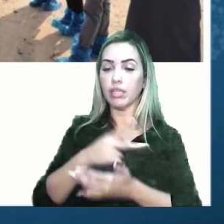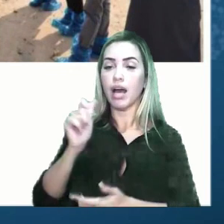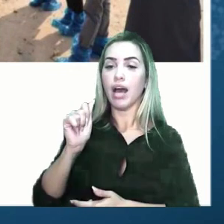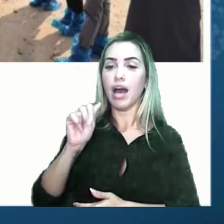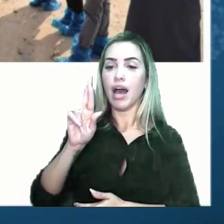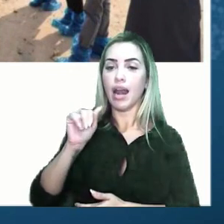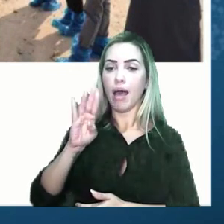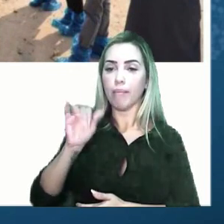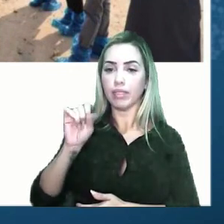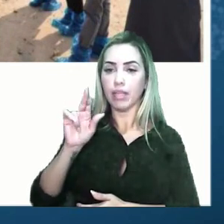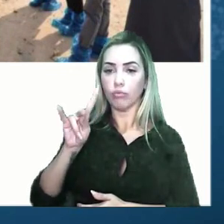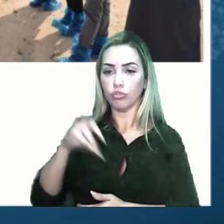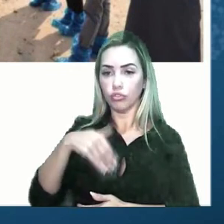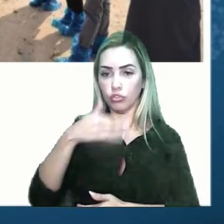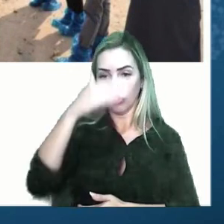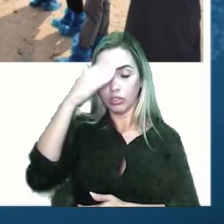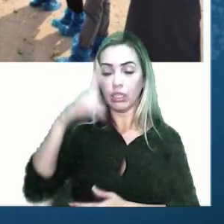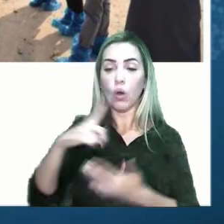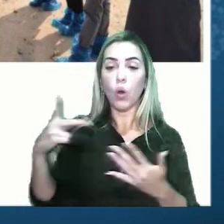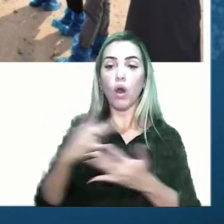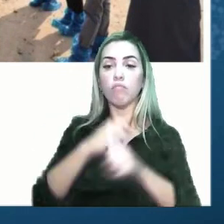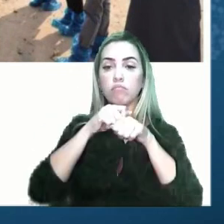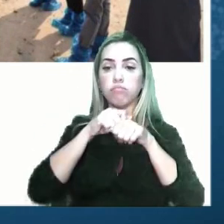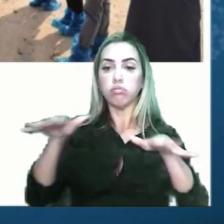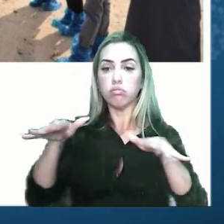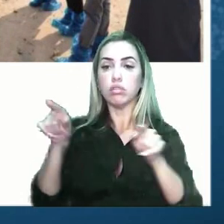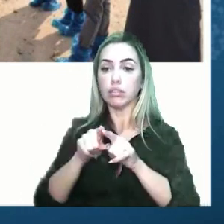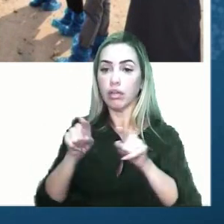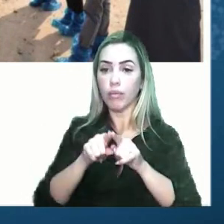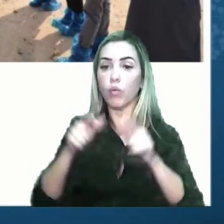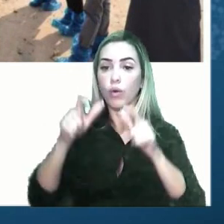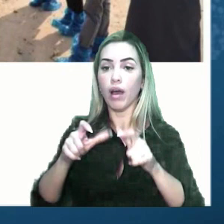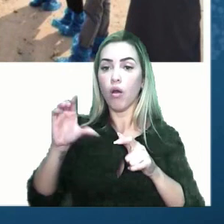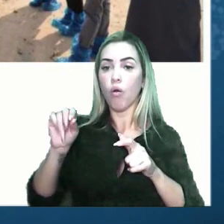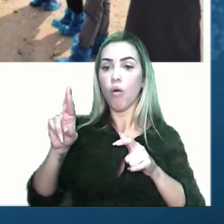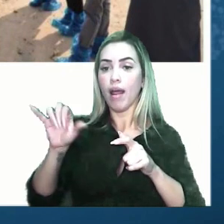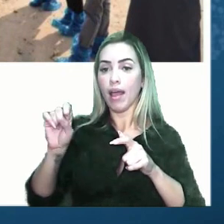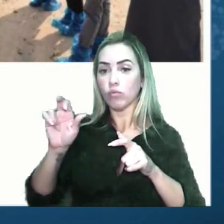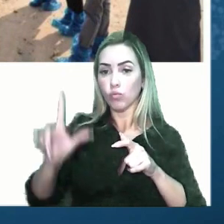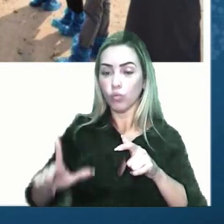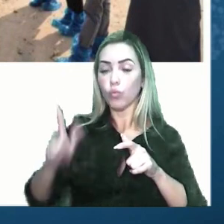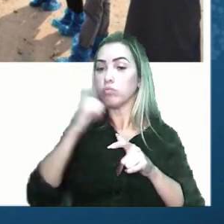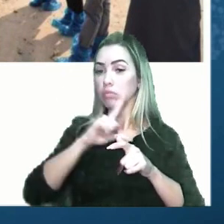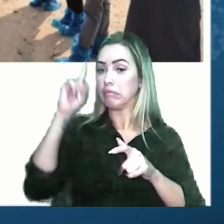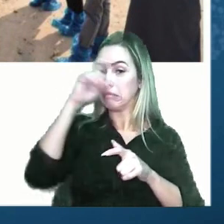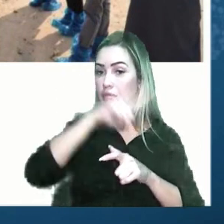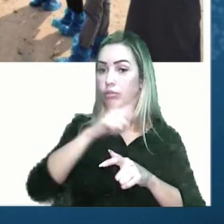Saudita, e tem um surto na Coreia do Sul que foi difícil de lidar,